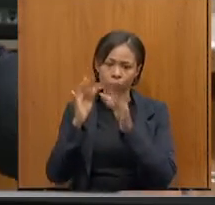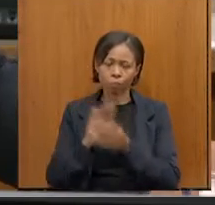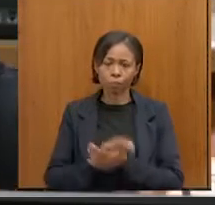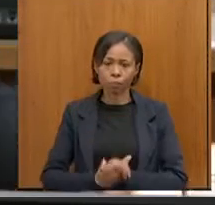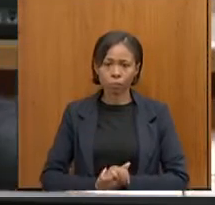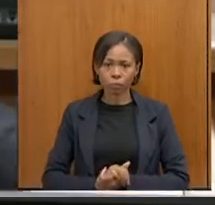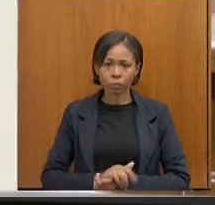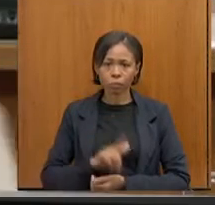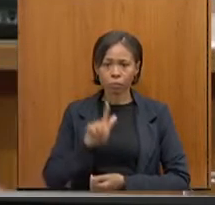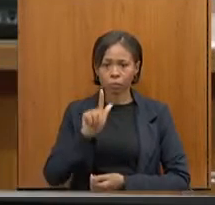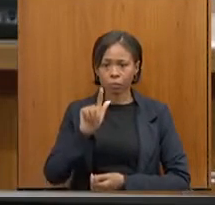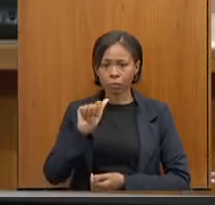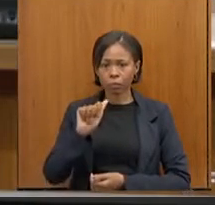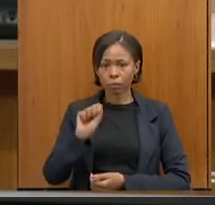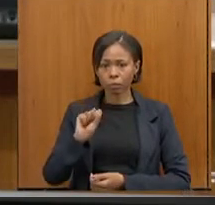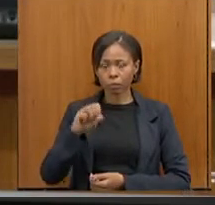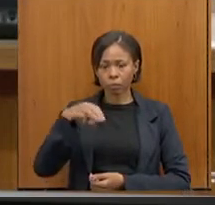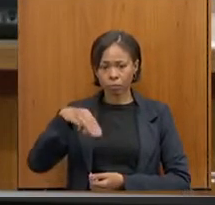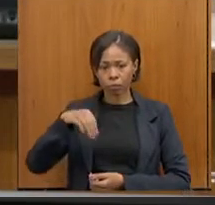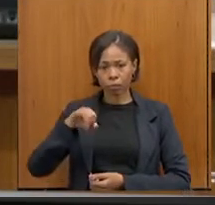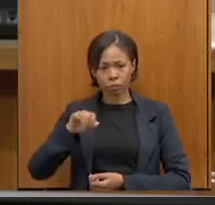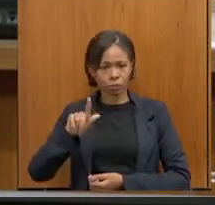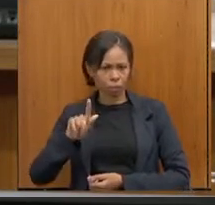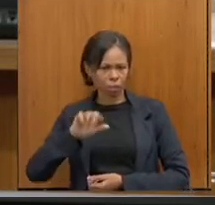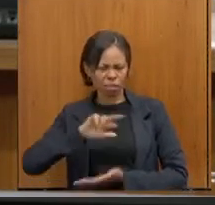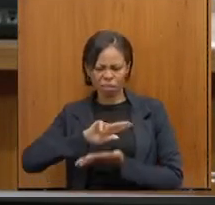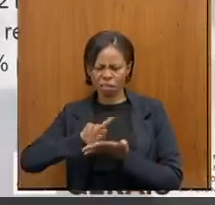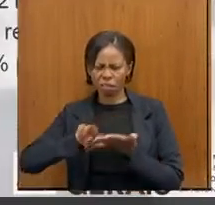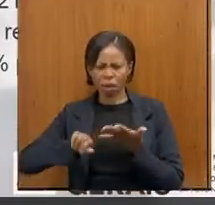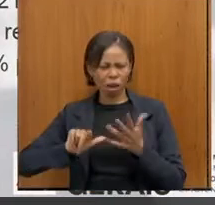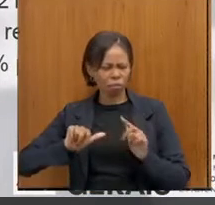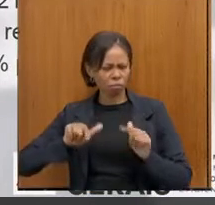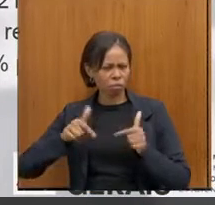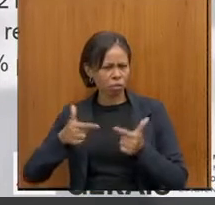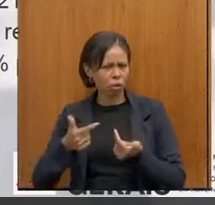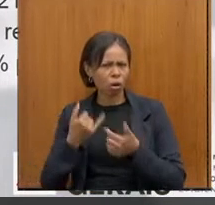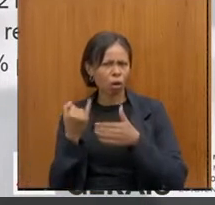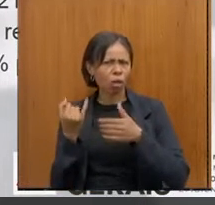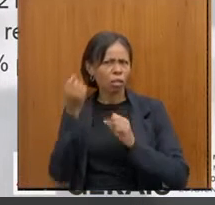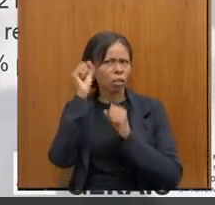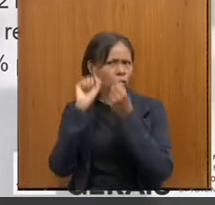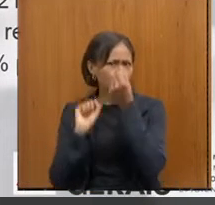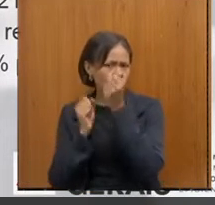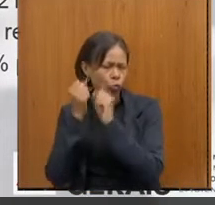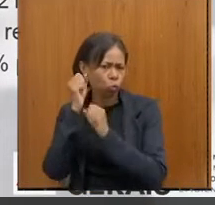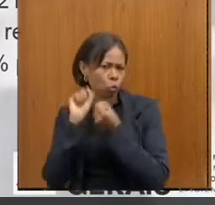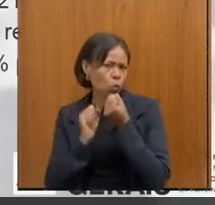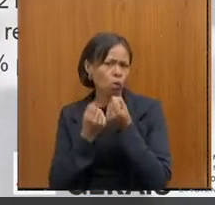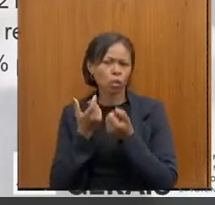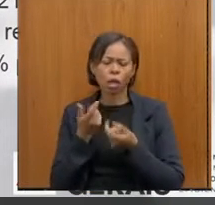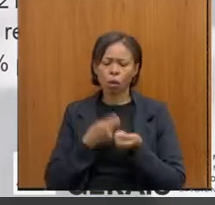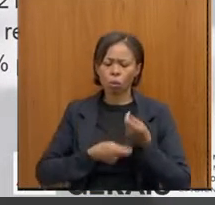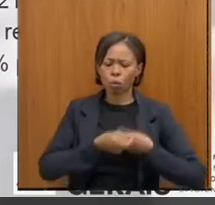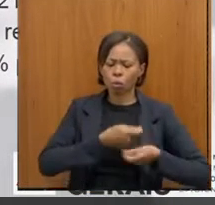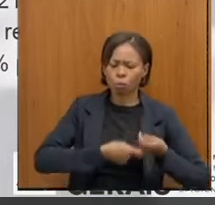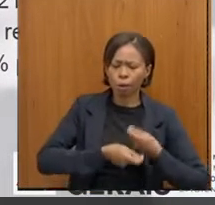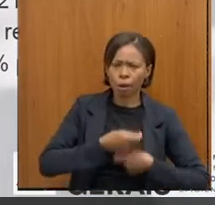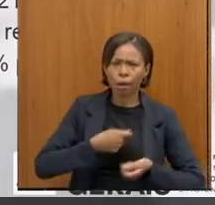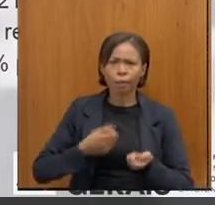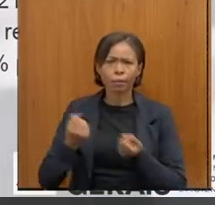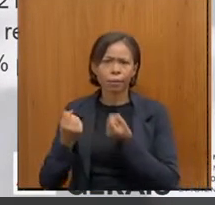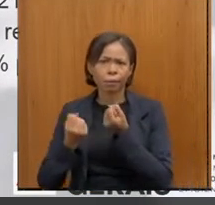várias ações também da indústria Comércio e Residência veículos né congelamento aí na